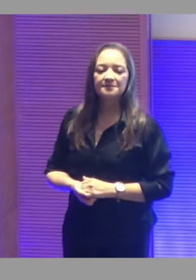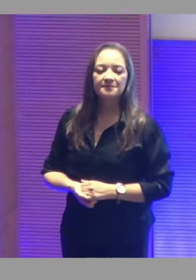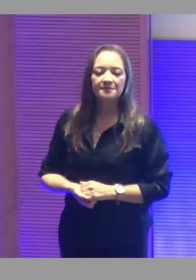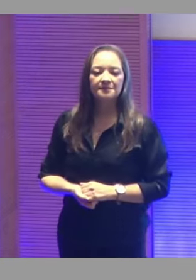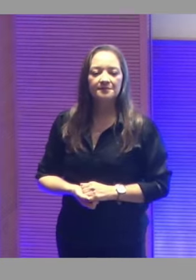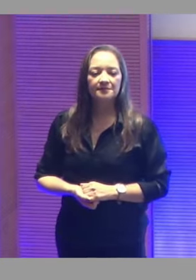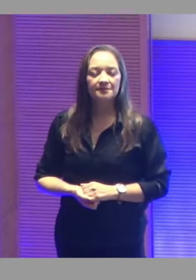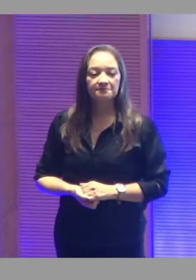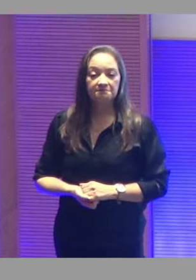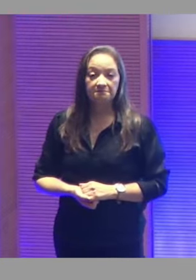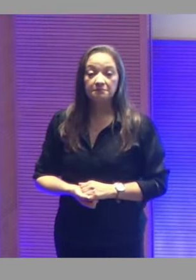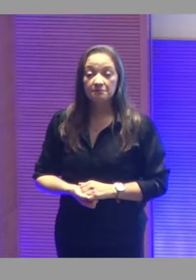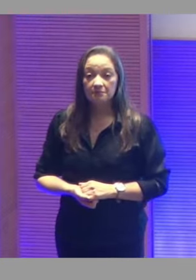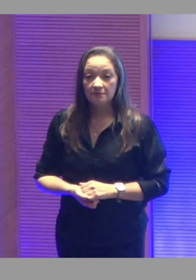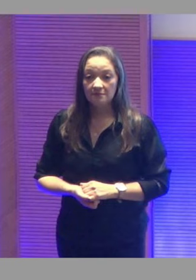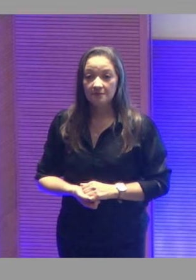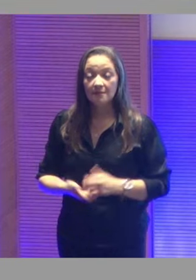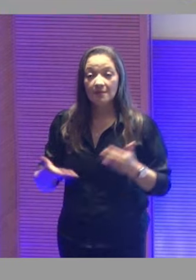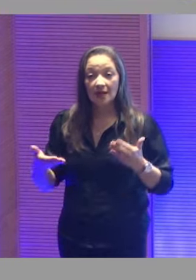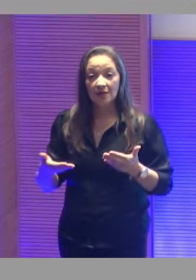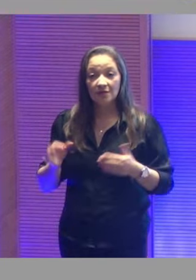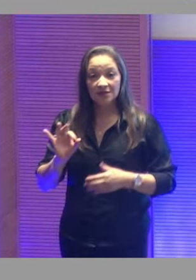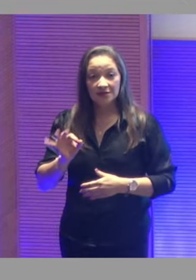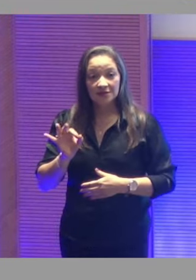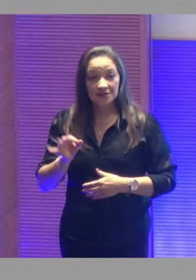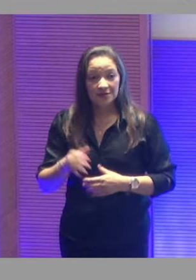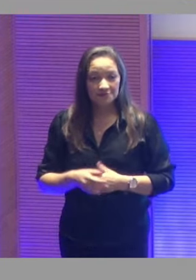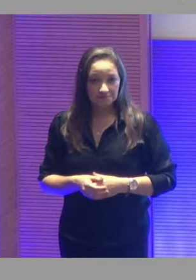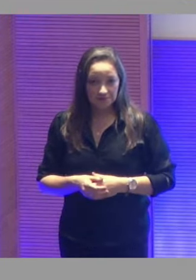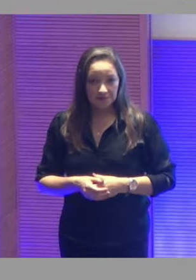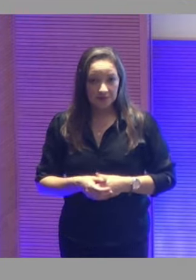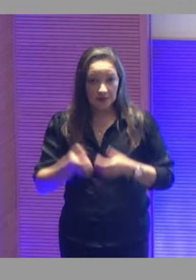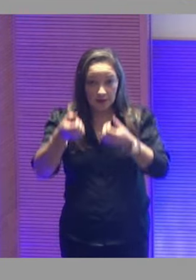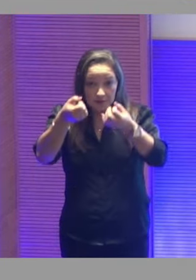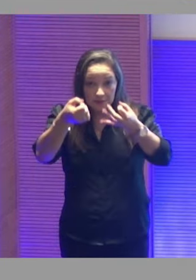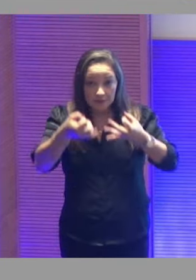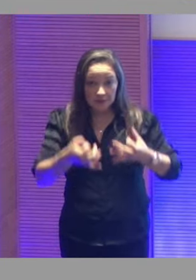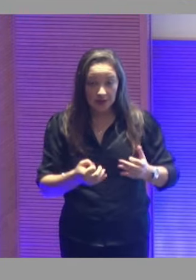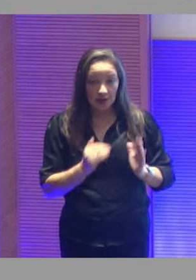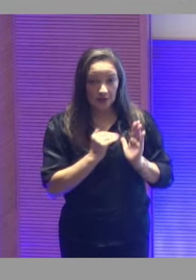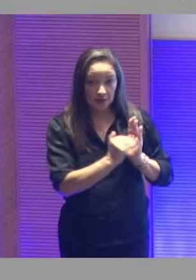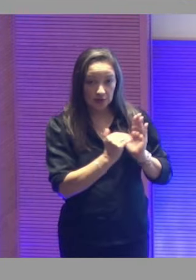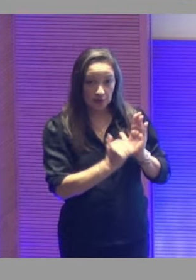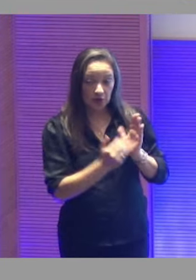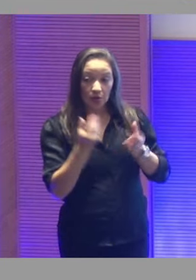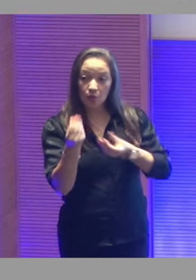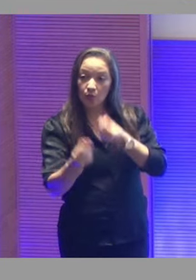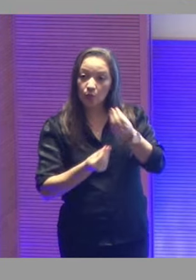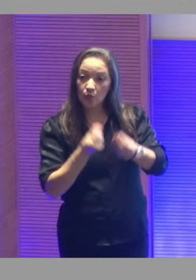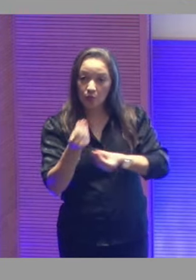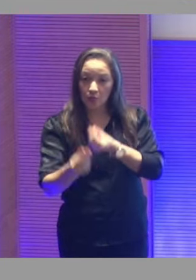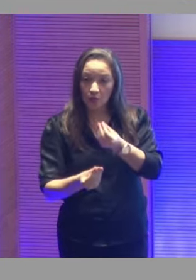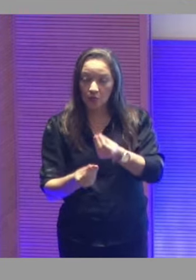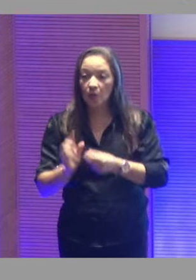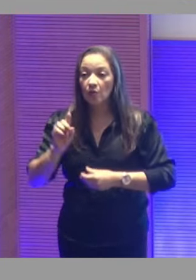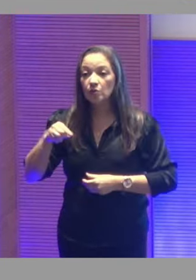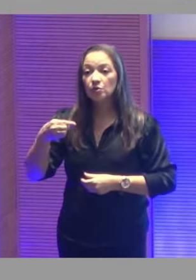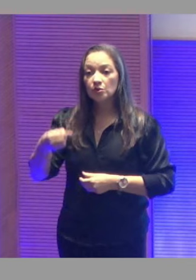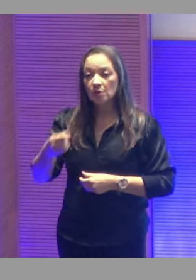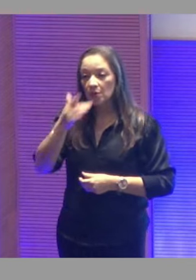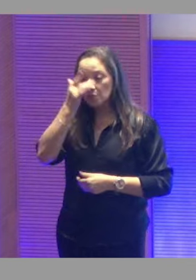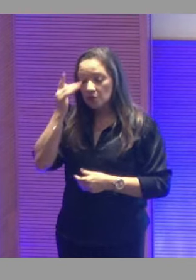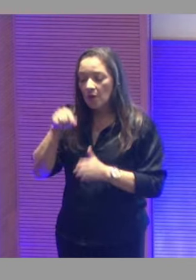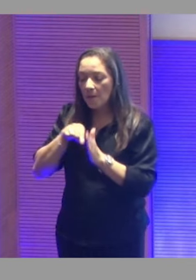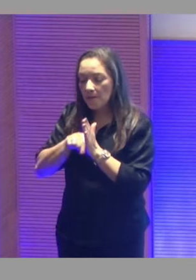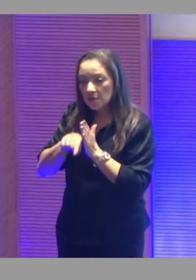2024 Agora Sim gostaria de passar com vocês a programação logo mais então teremos os nossos pesquisadores do